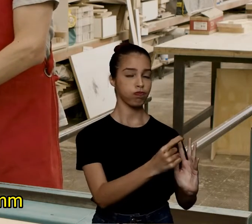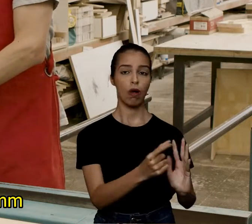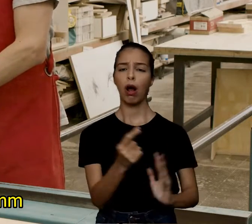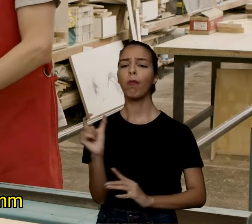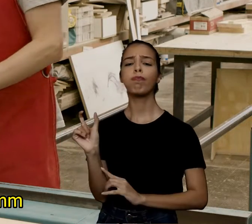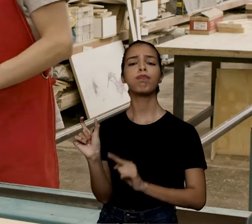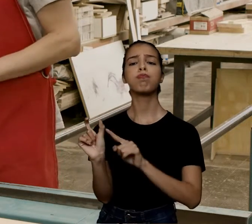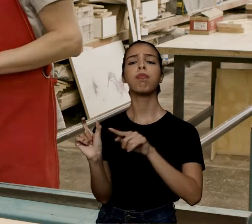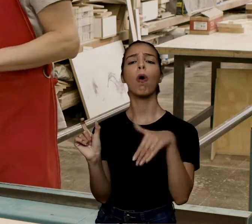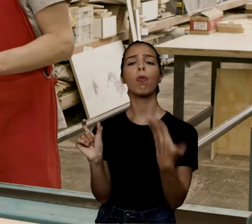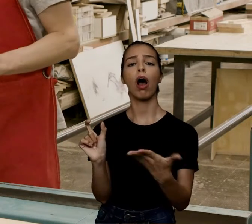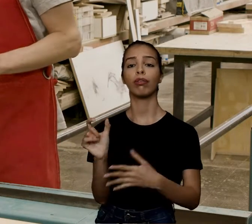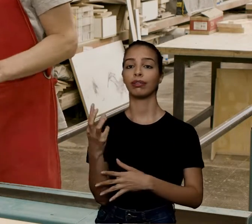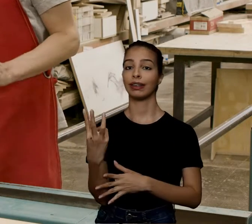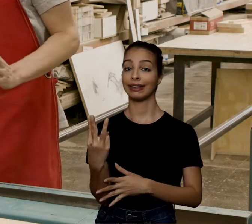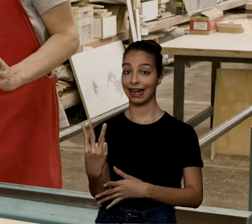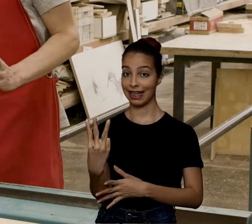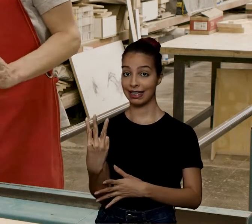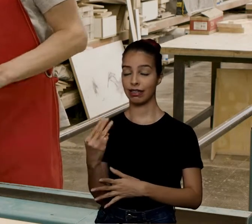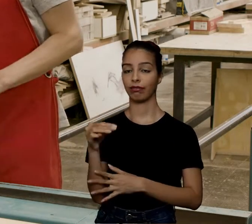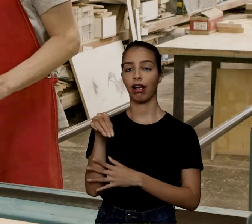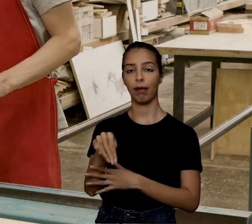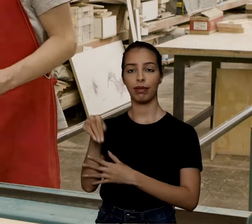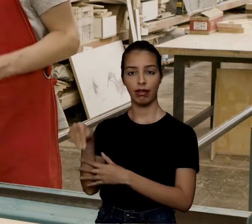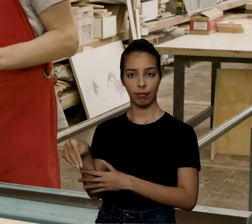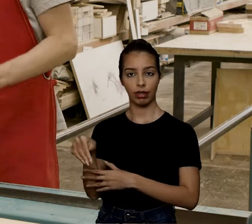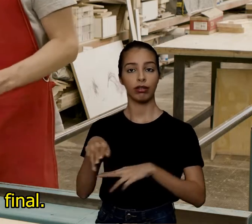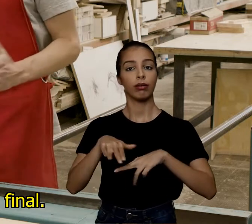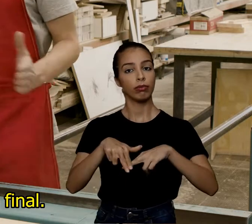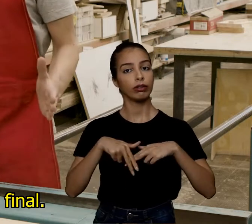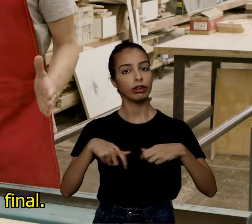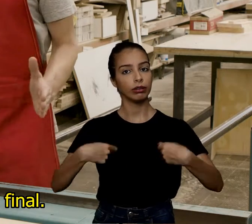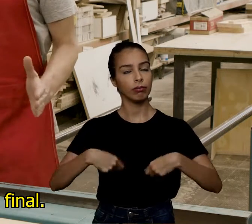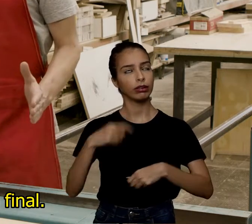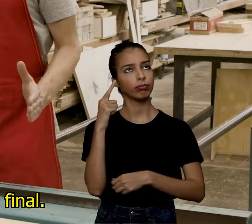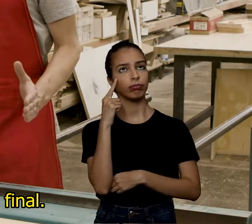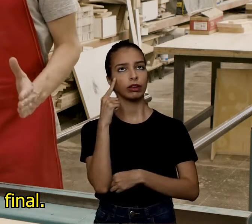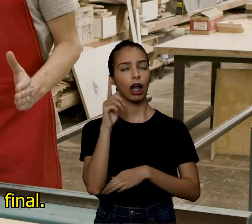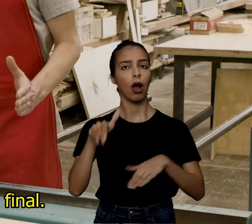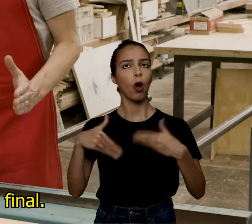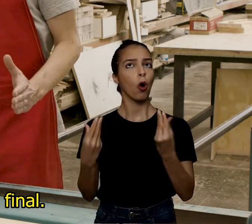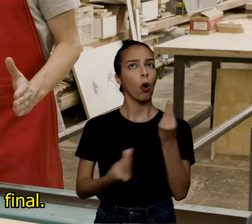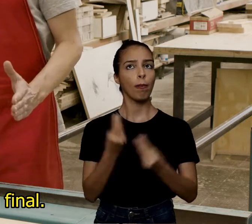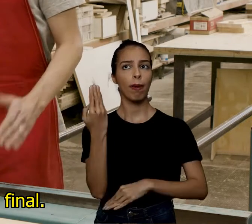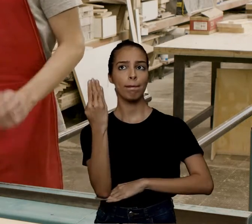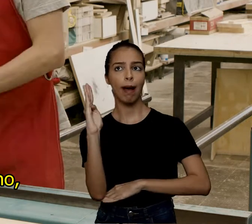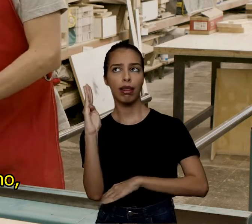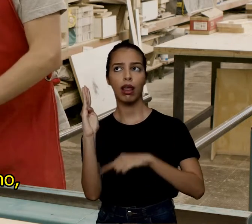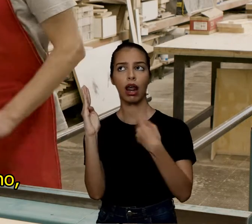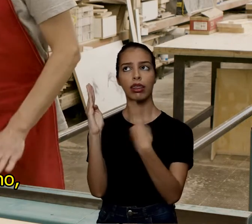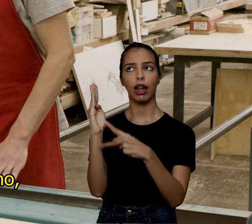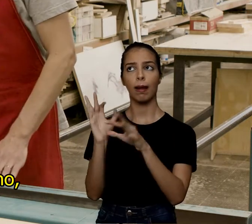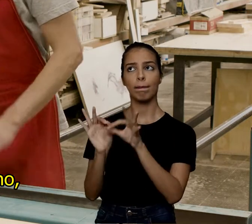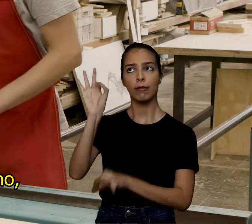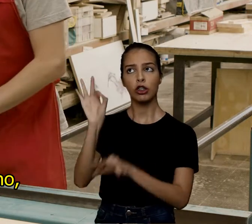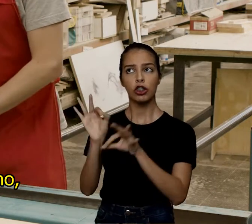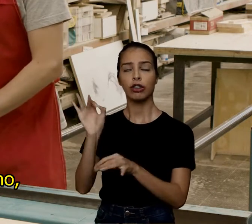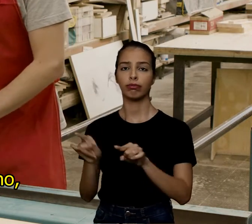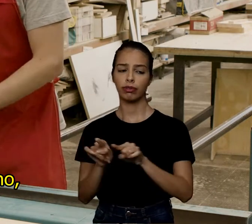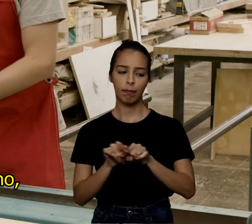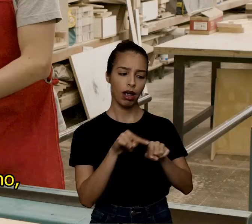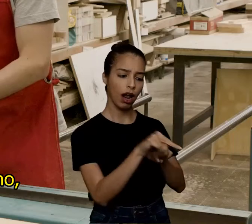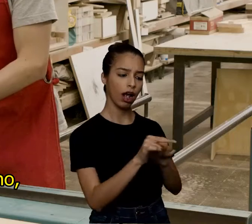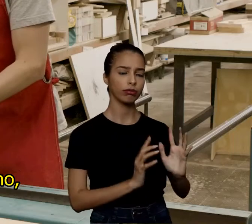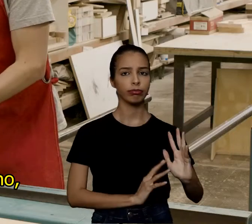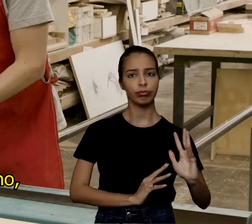tem 3 milímetros, então a gente tem que considerar para que lado da serra que a gente está deixando a nossa peça final. Nesse caso, usando o carrinho,